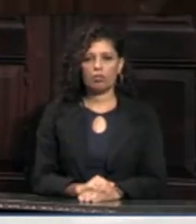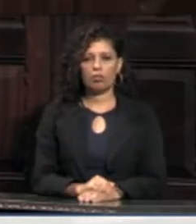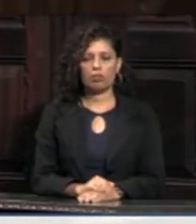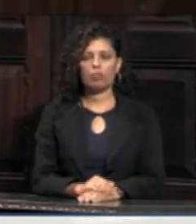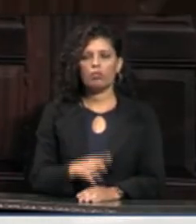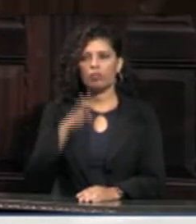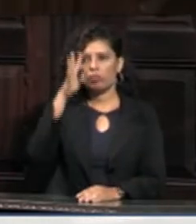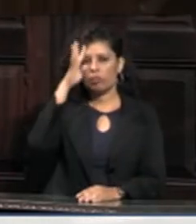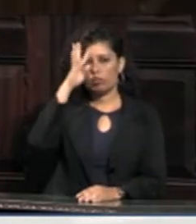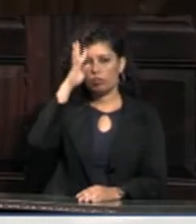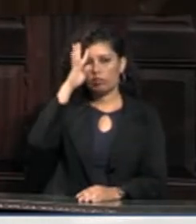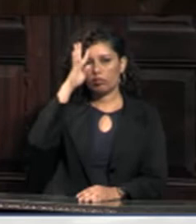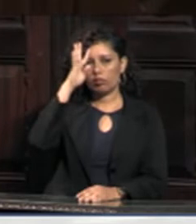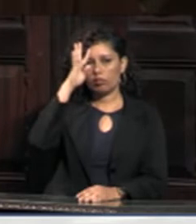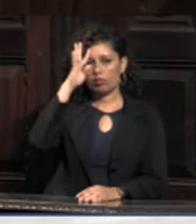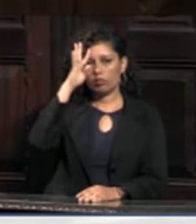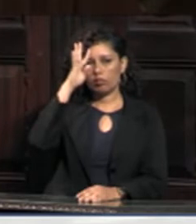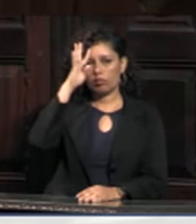quarta-feira,